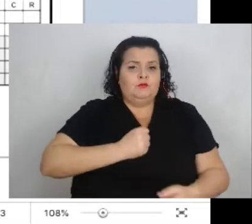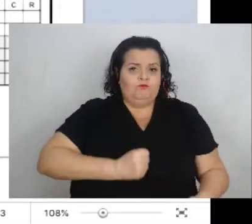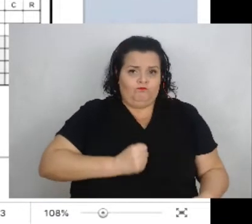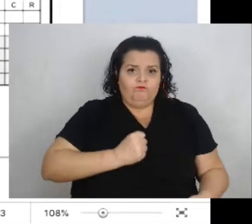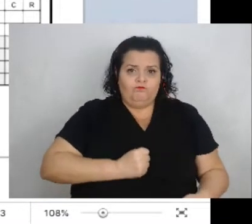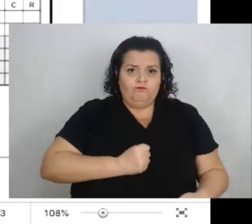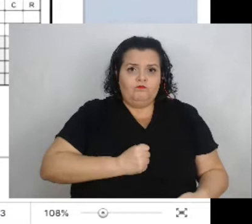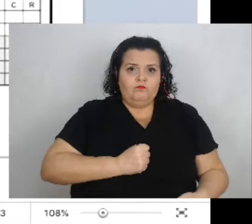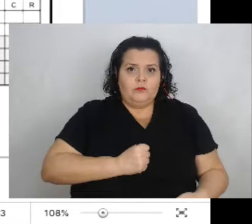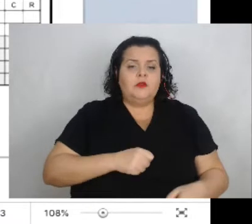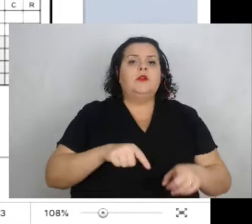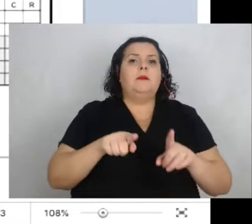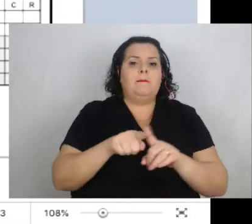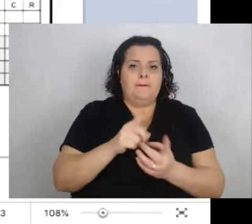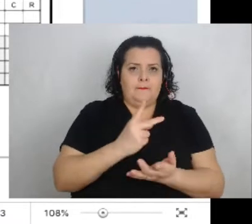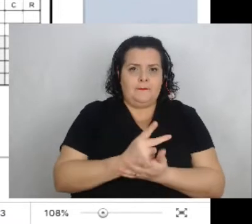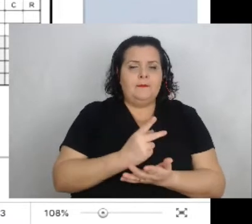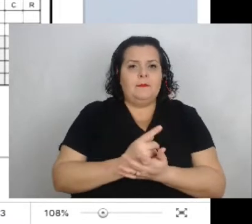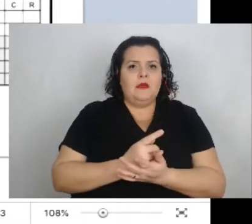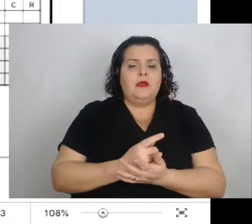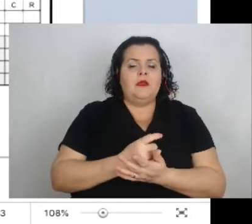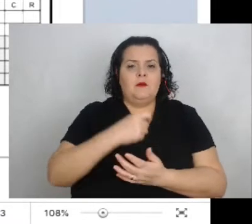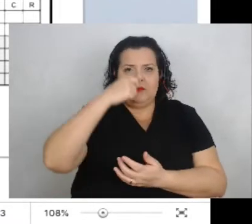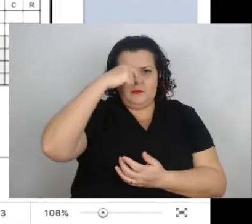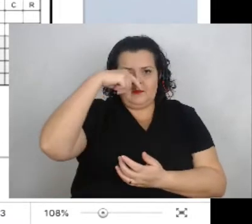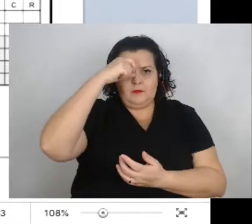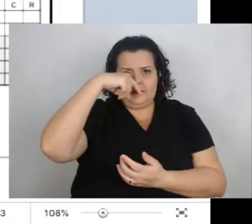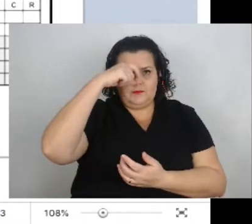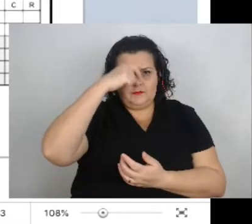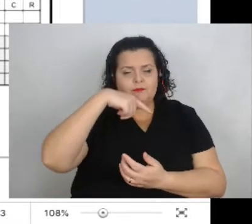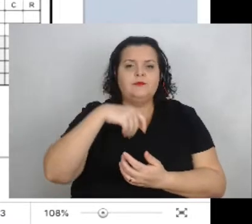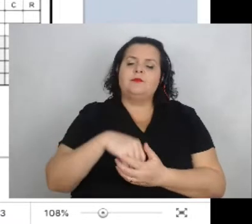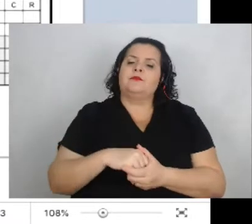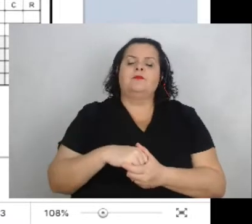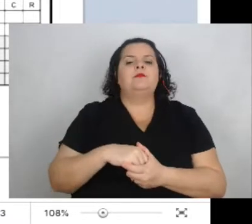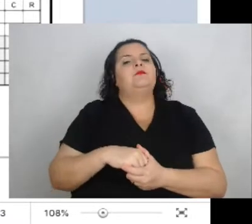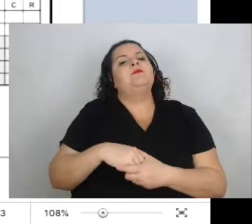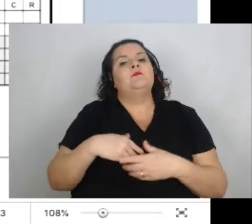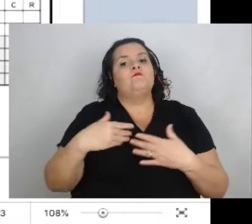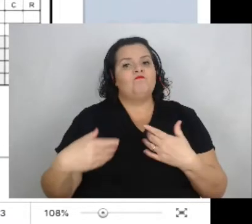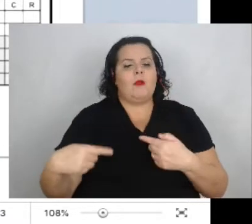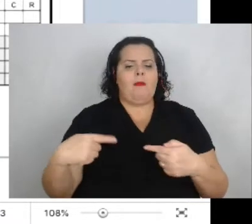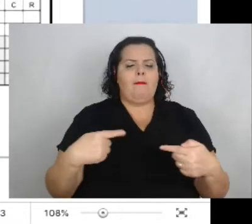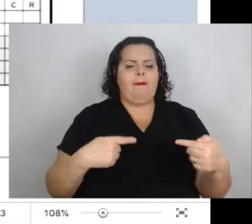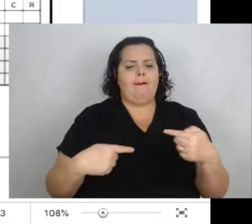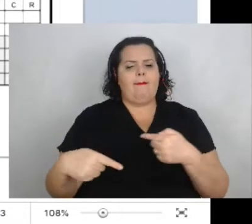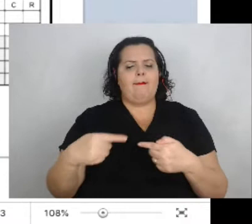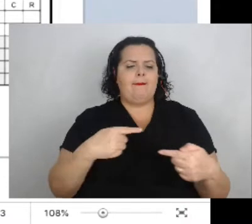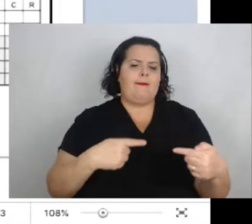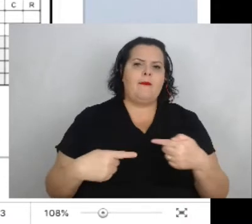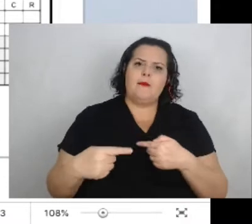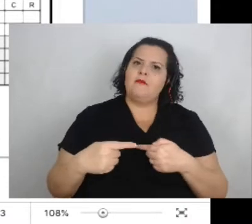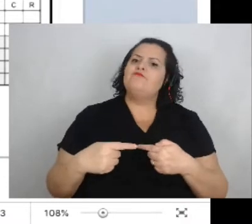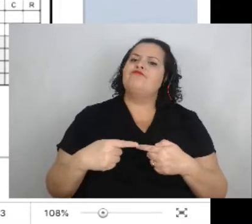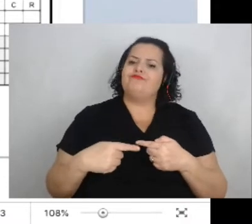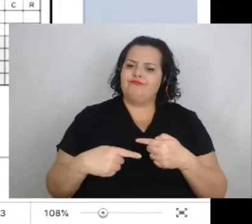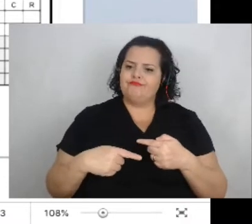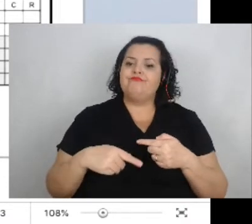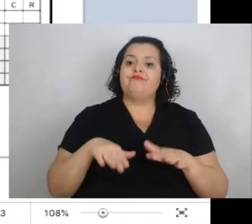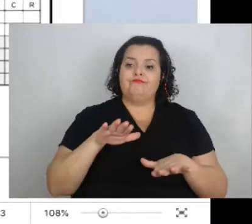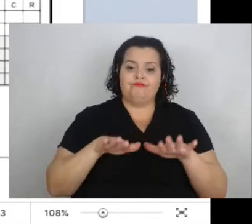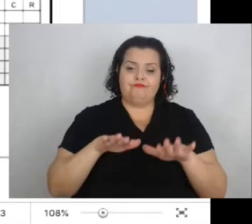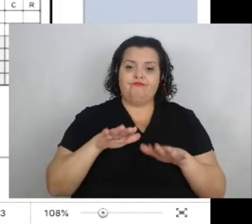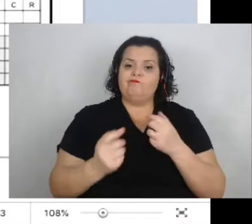nas secreções respiratórias desses macaquinhos. Então, discutindo se em alguns pacientes você não